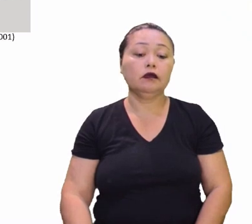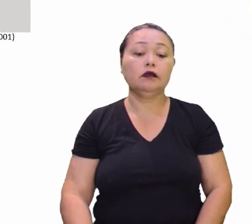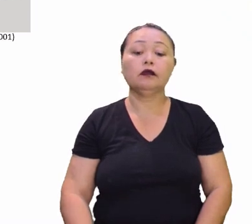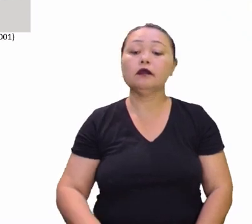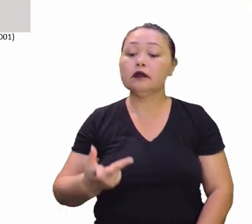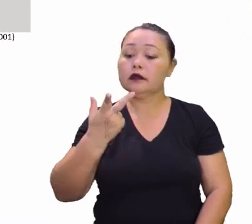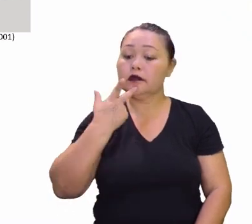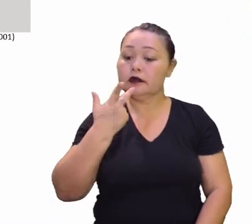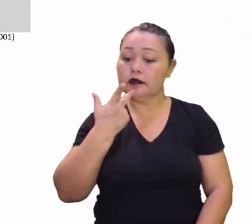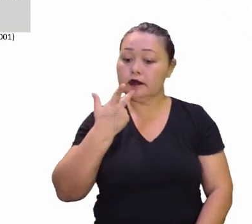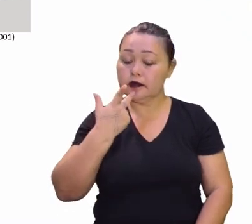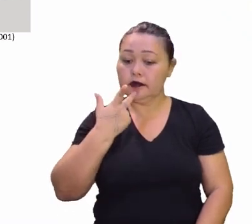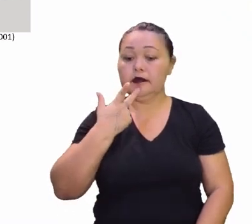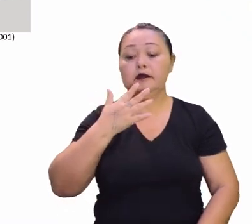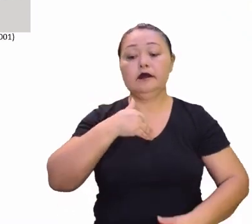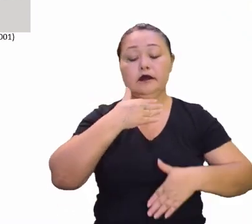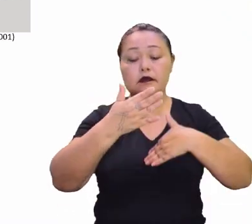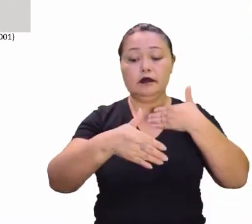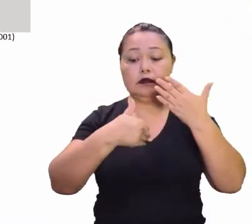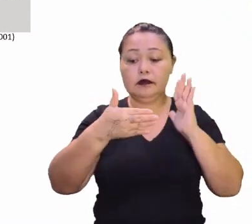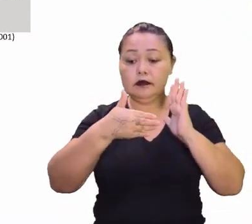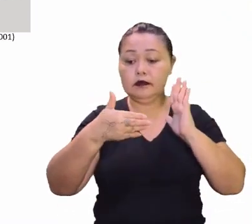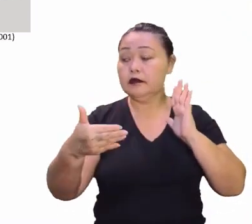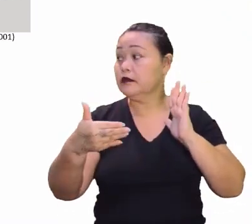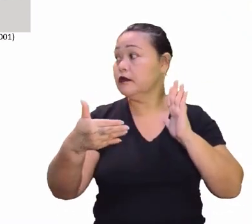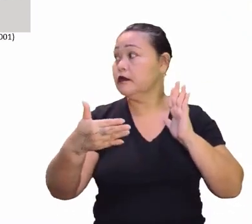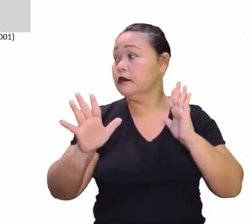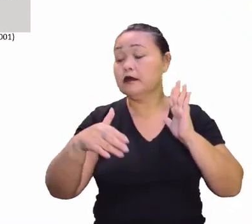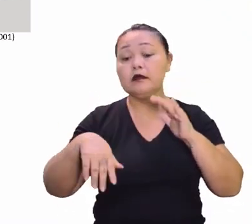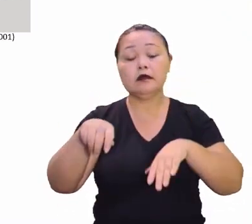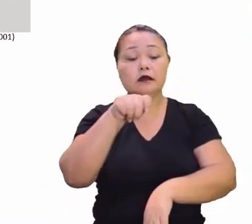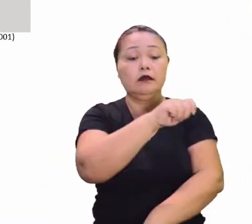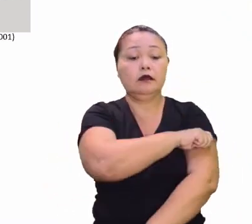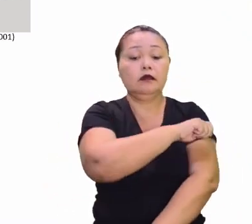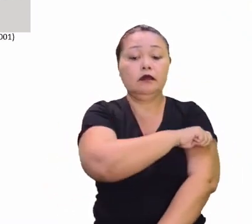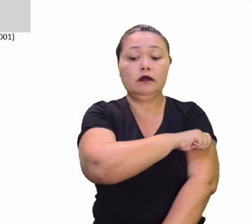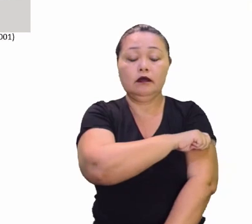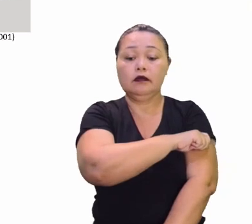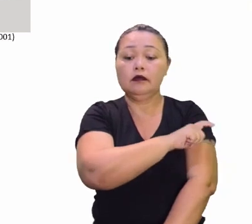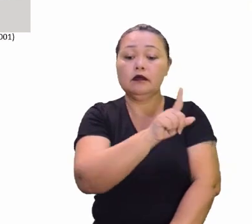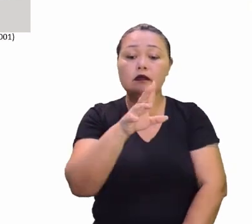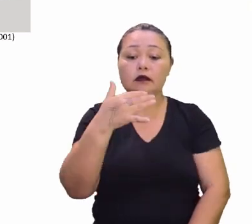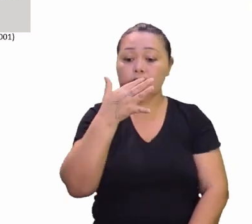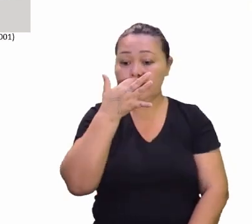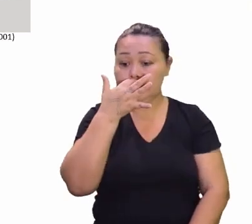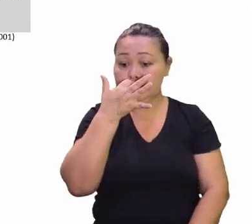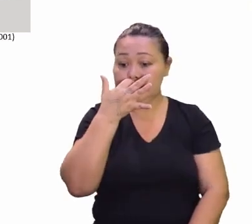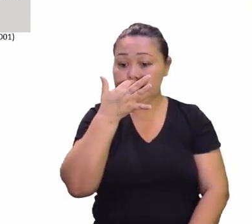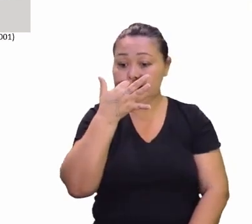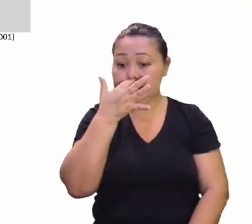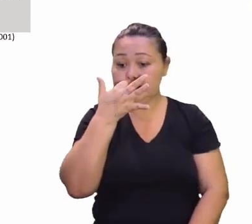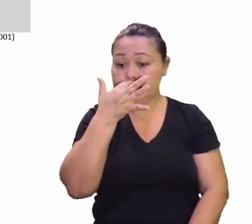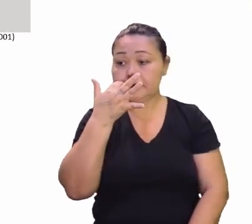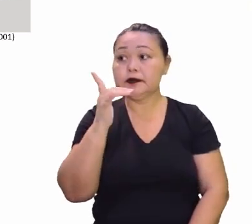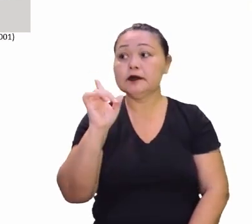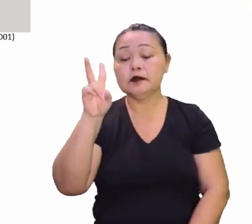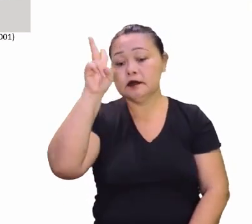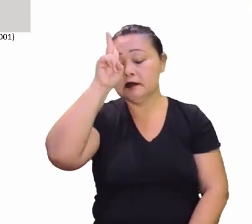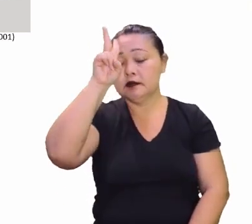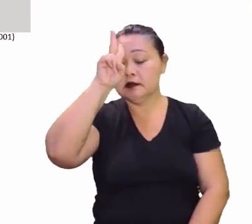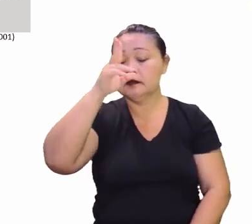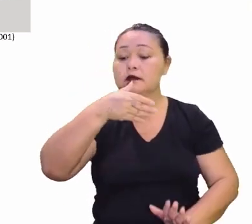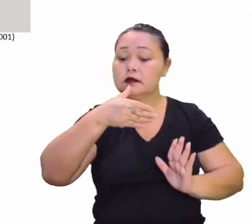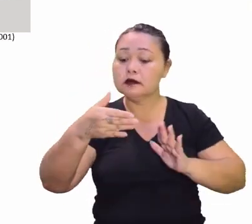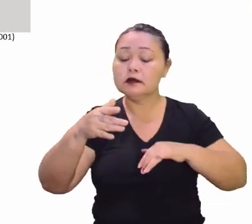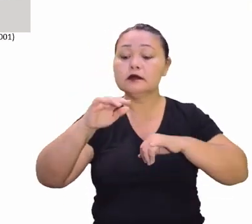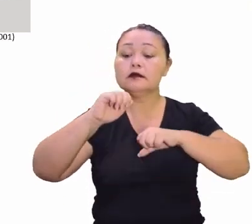Então, assim, quando a gente fala de evolução de ciclo econômico, só para o aluno entender uma observação, professor Jorge, a gente tem que lembrar o seguinte, aí teve